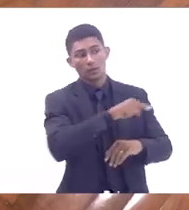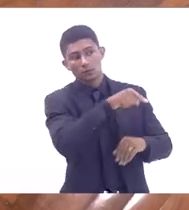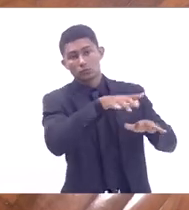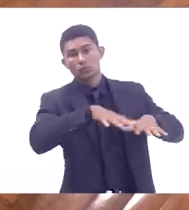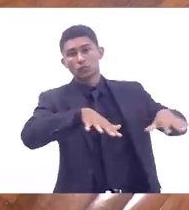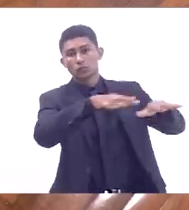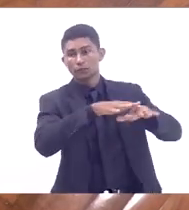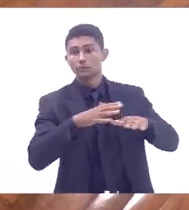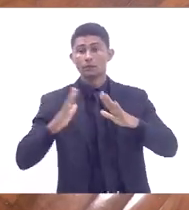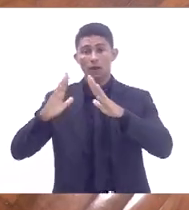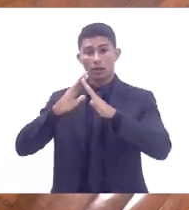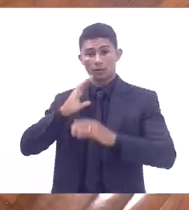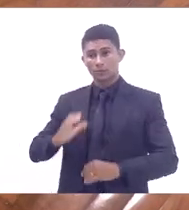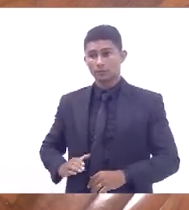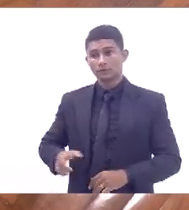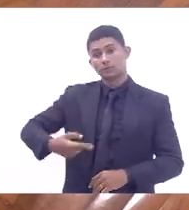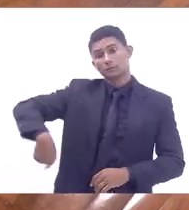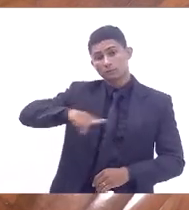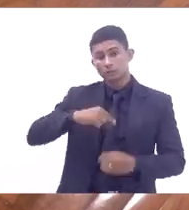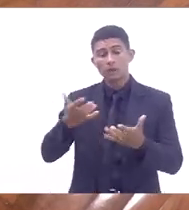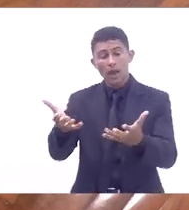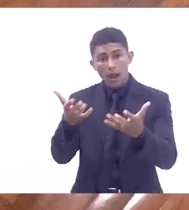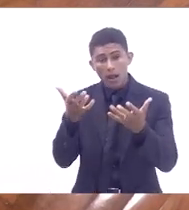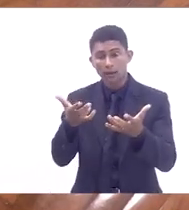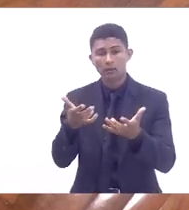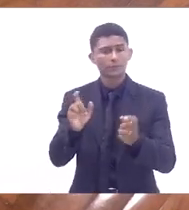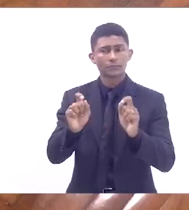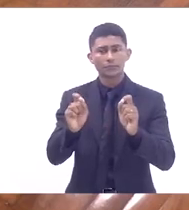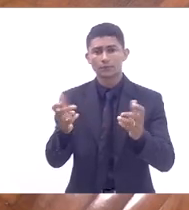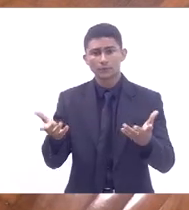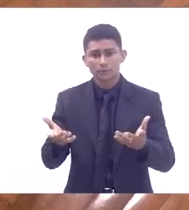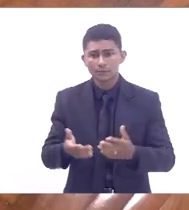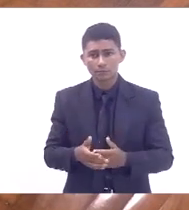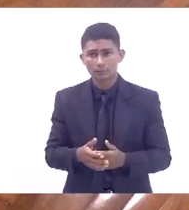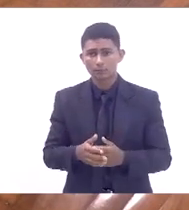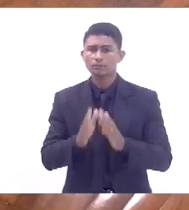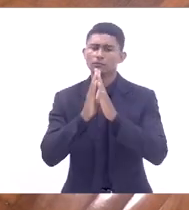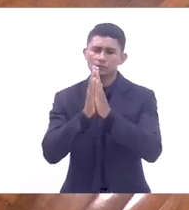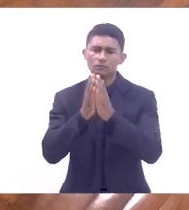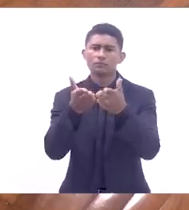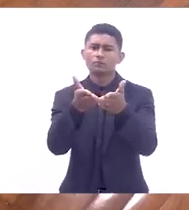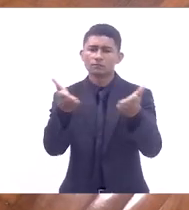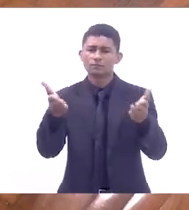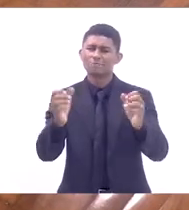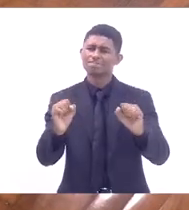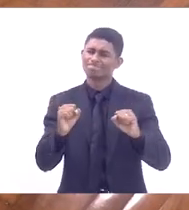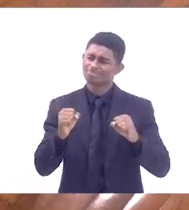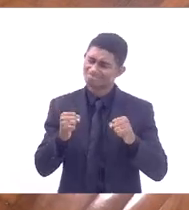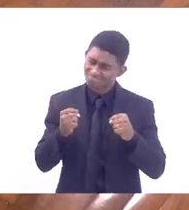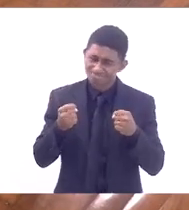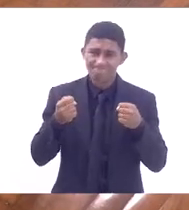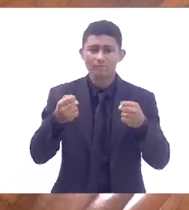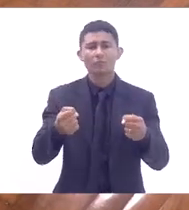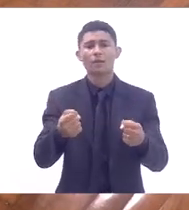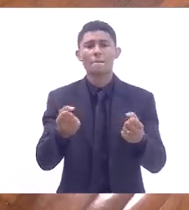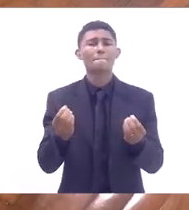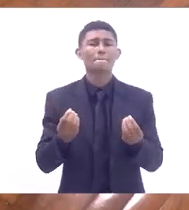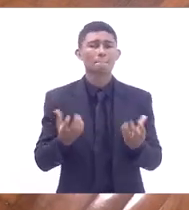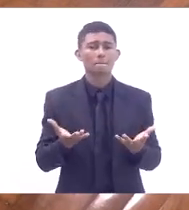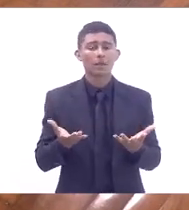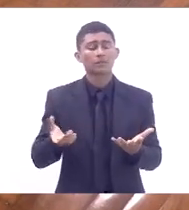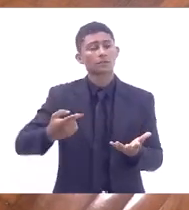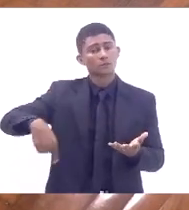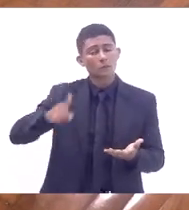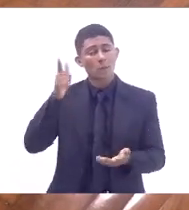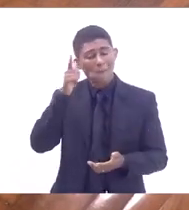e nós queremos nesse tempo pequeno que a gente tem que os senhores sim tem o máximo para que a gente